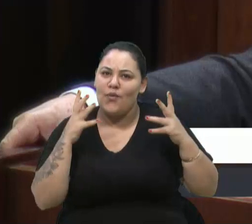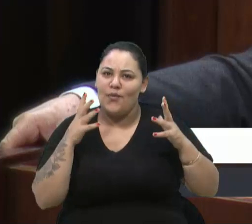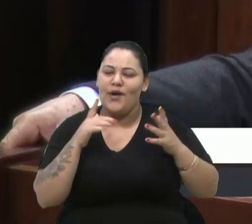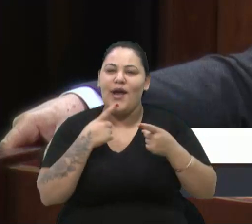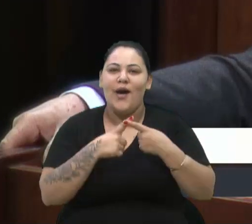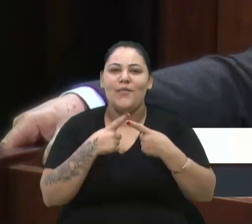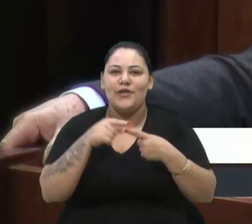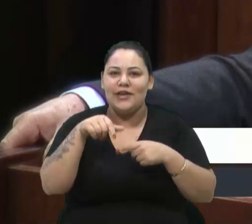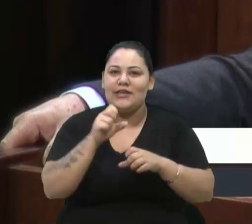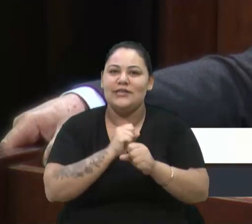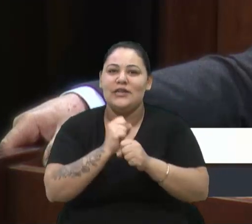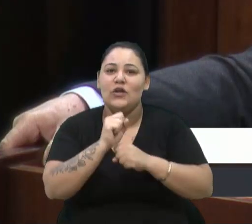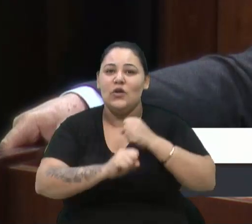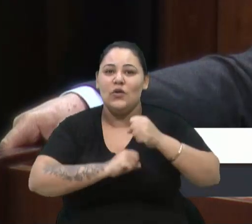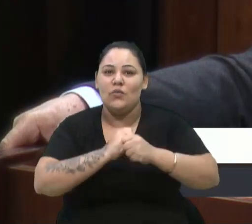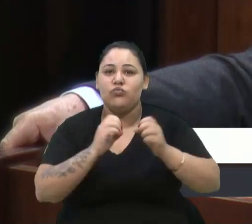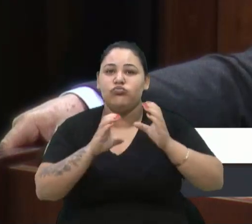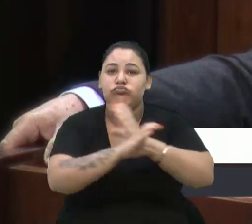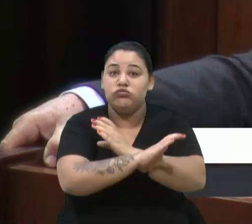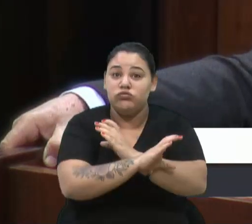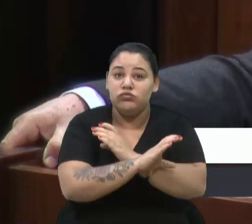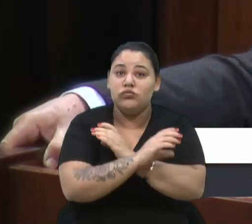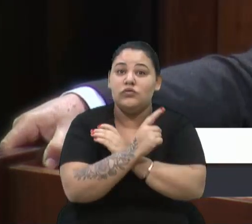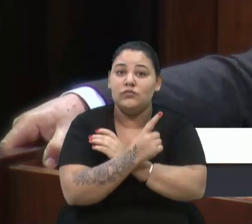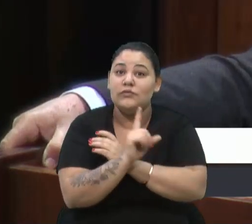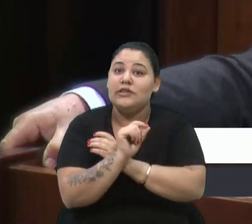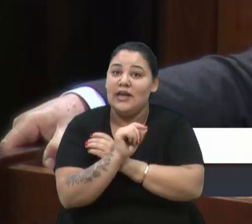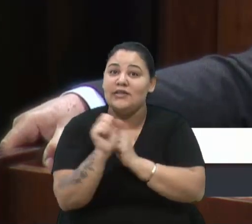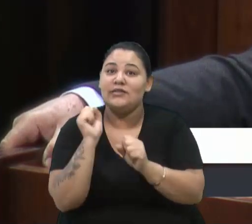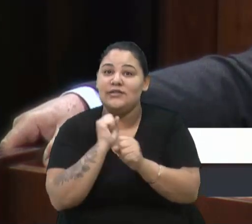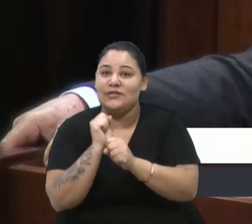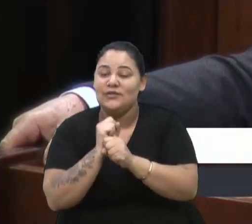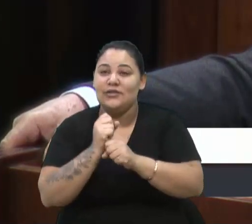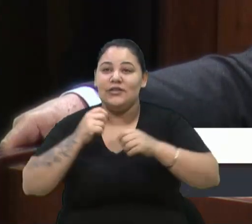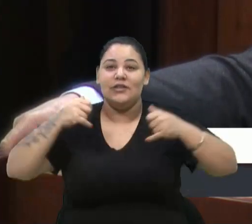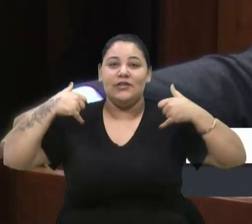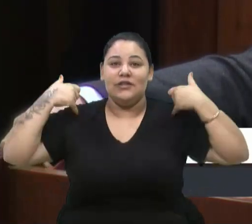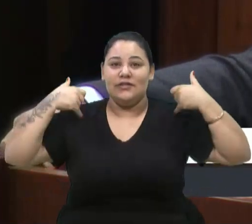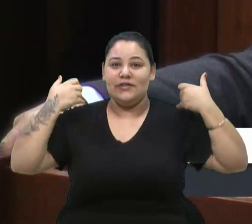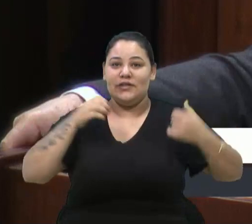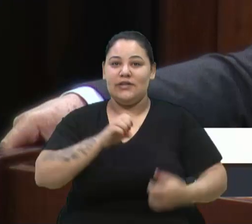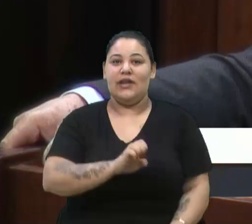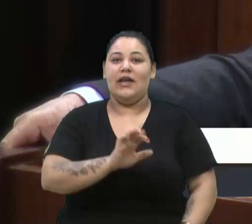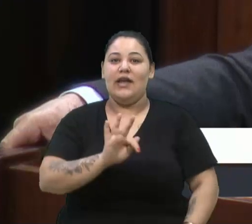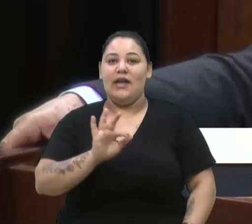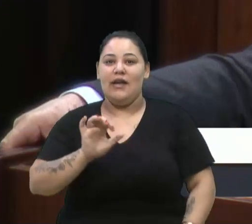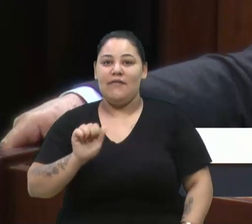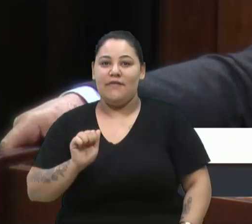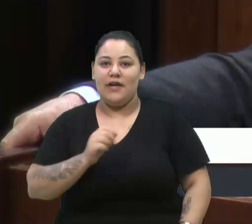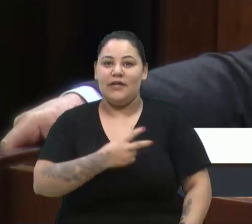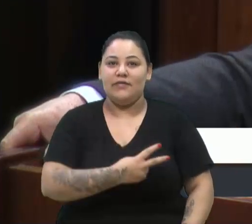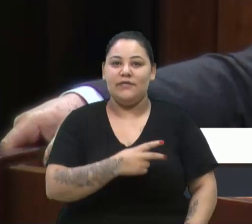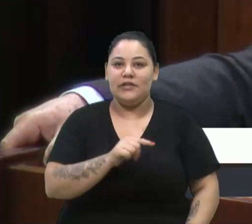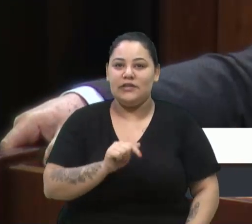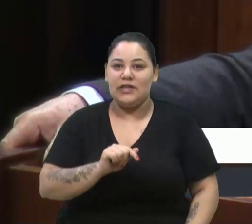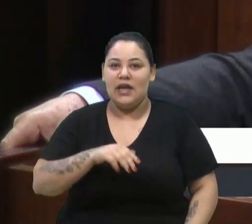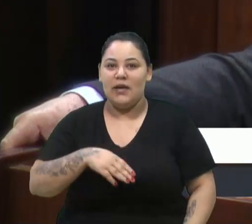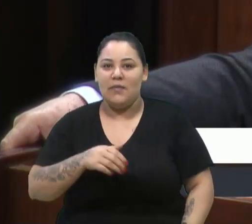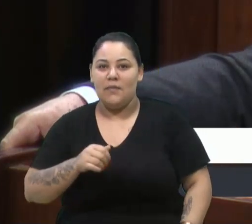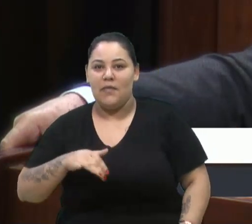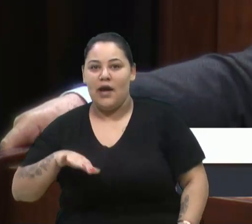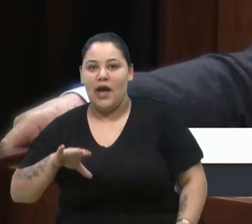que completa uma década Como já falei o aniversário dessa Serra foi dia 27 de maio